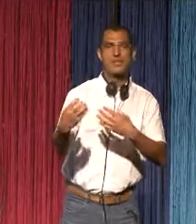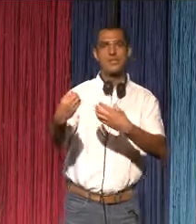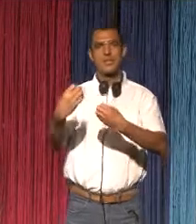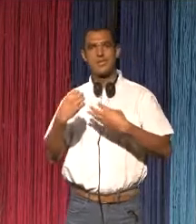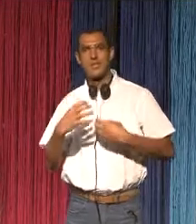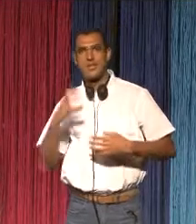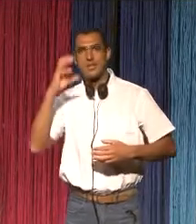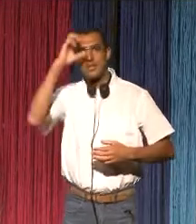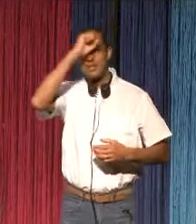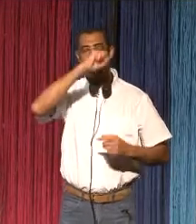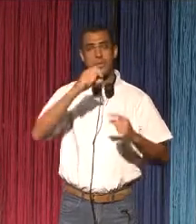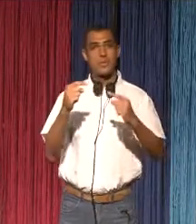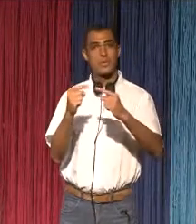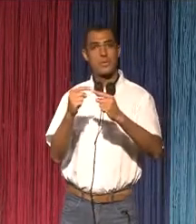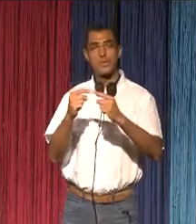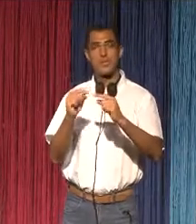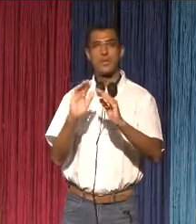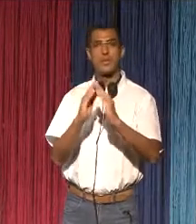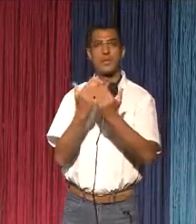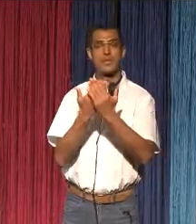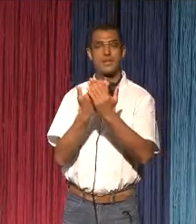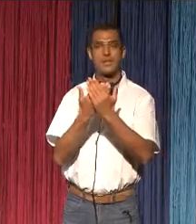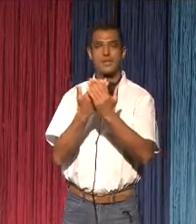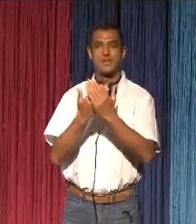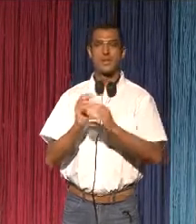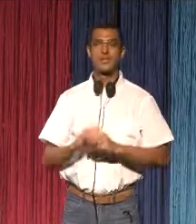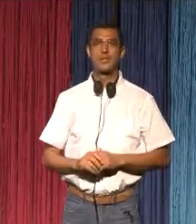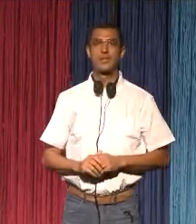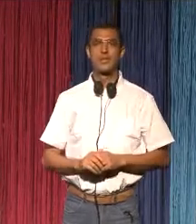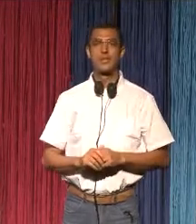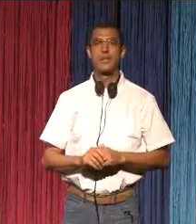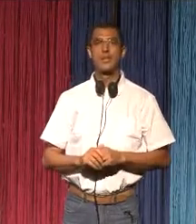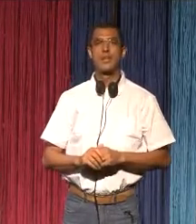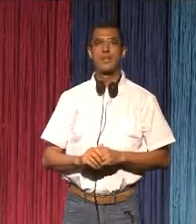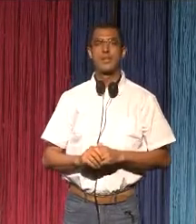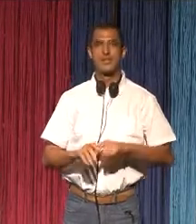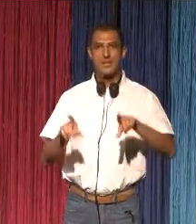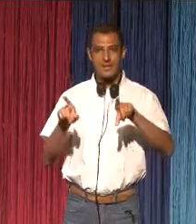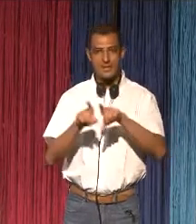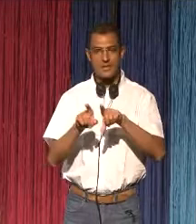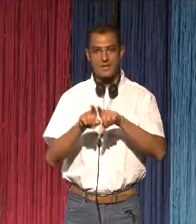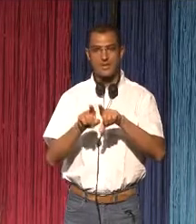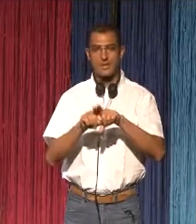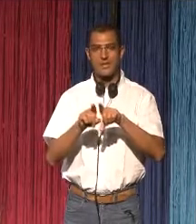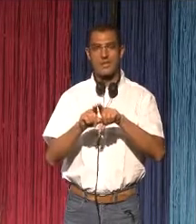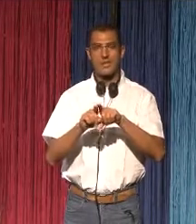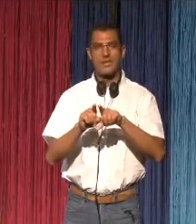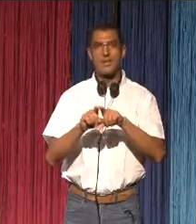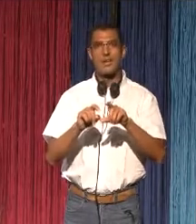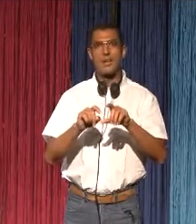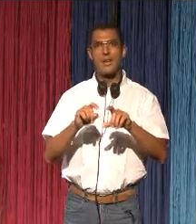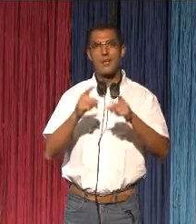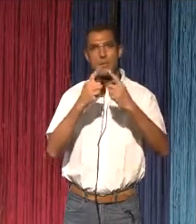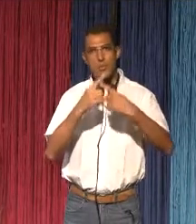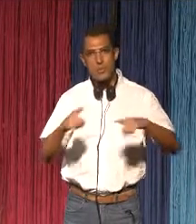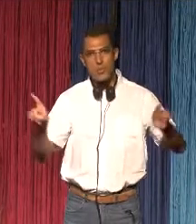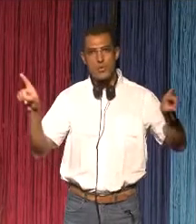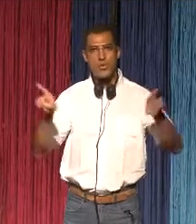No quadrivium, por exemplo, a música é um dos 4 elementos fundamentais, e nós vimos hoje... Enfim, então,